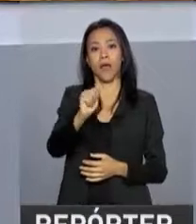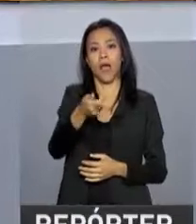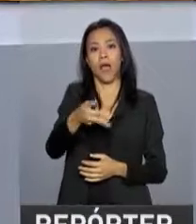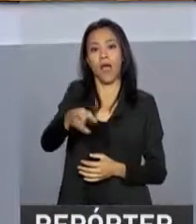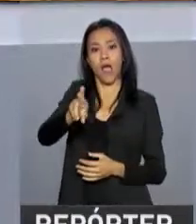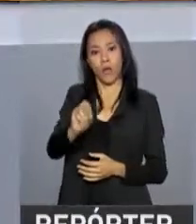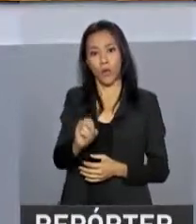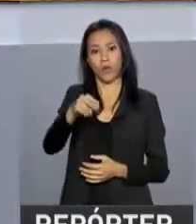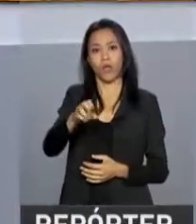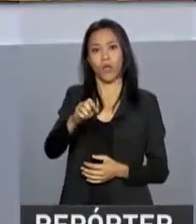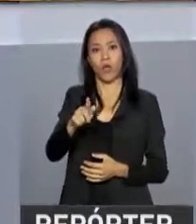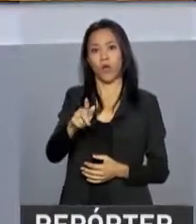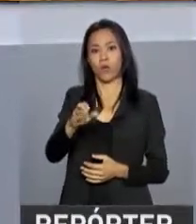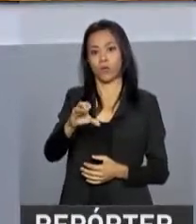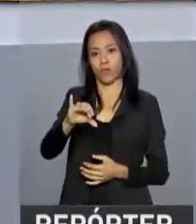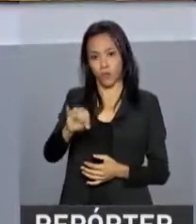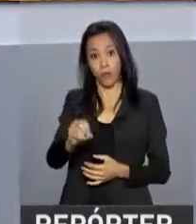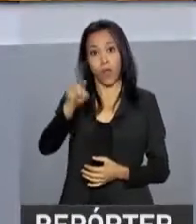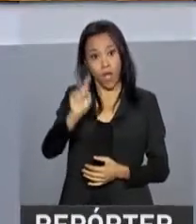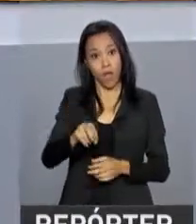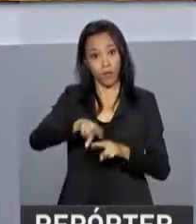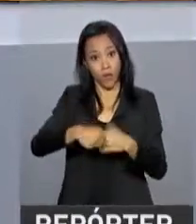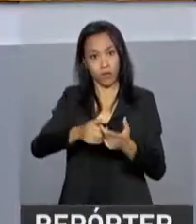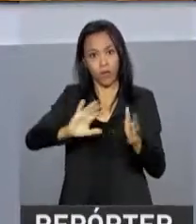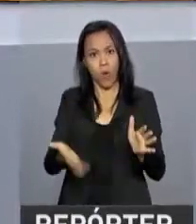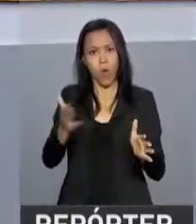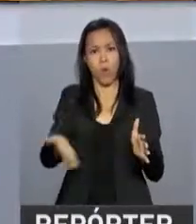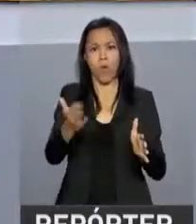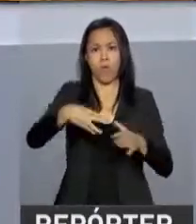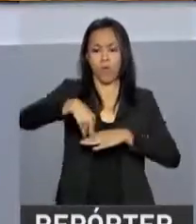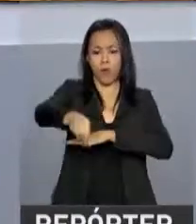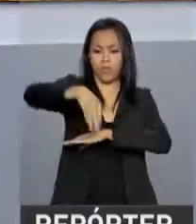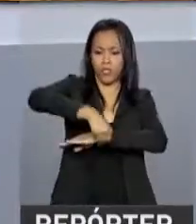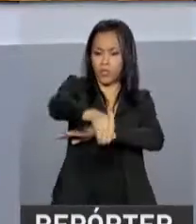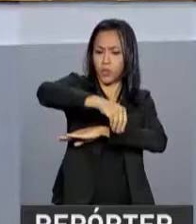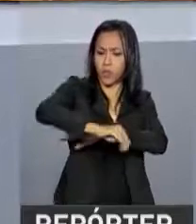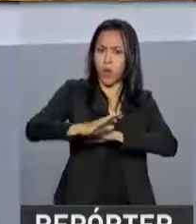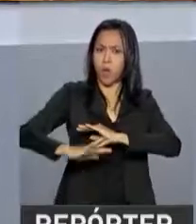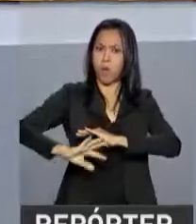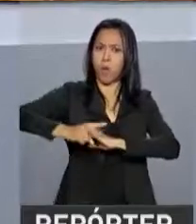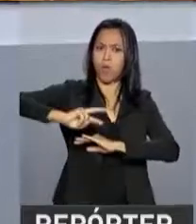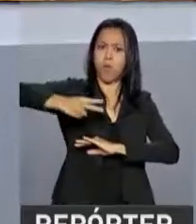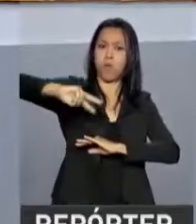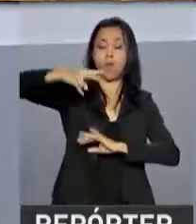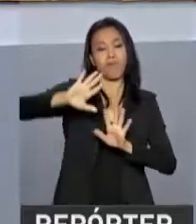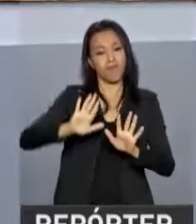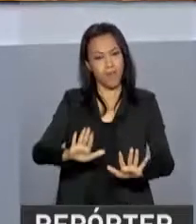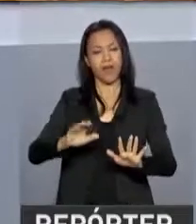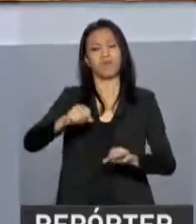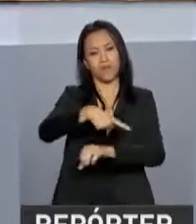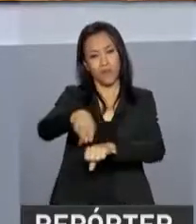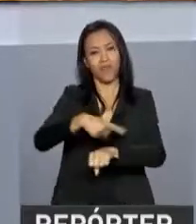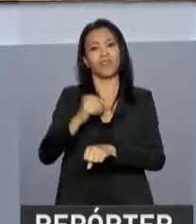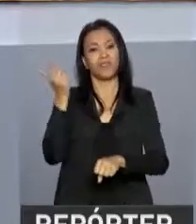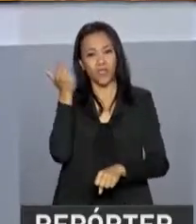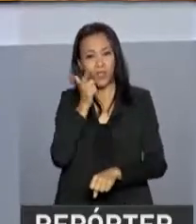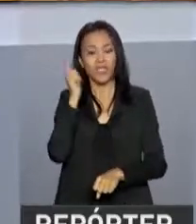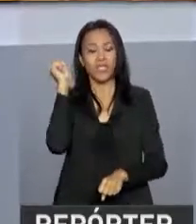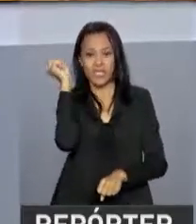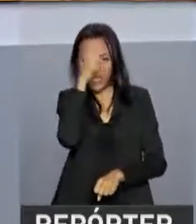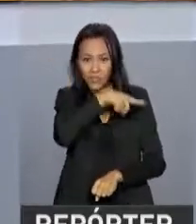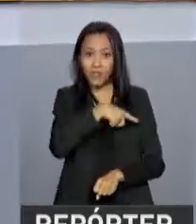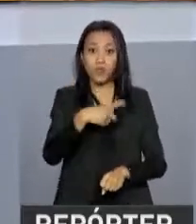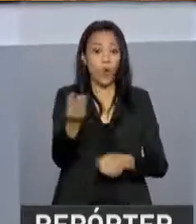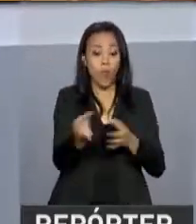produtores brasileiros têm conseguido aumentar a produtividade nos campos mas ainda assim o país encontra dificuldade para escoar toda